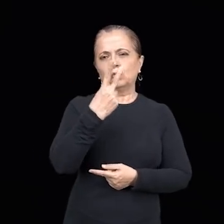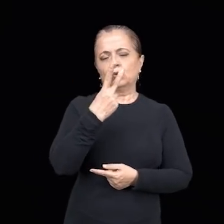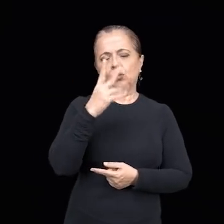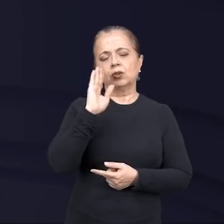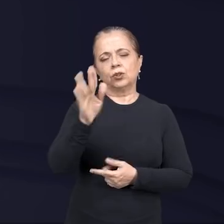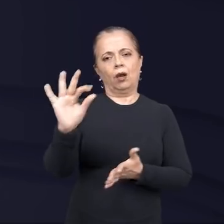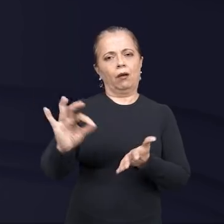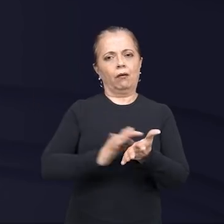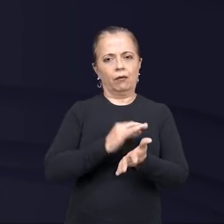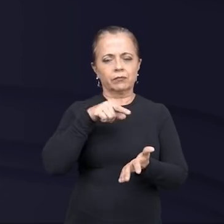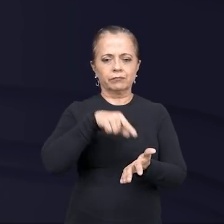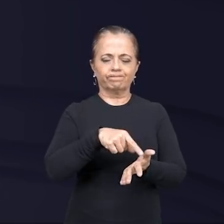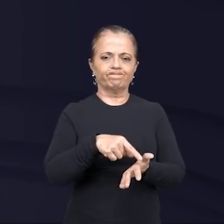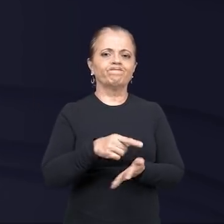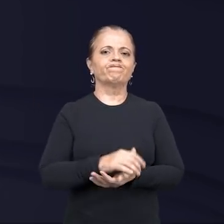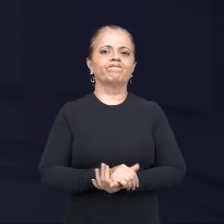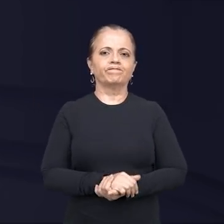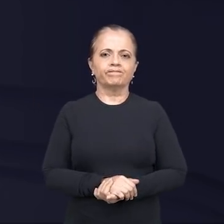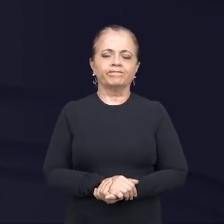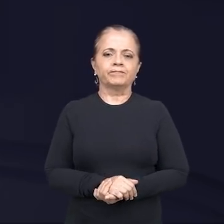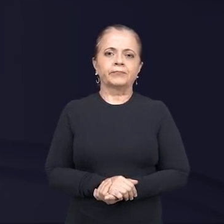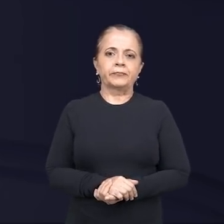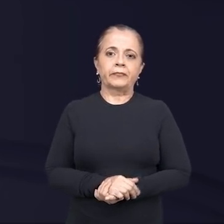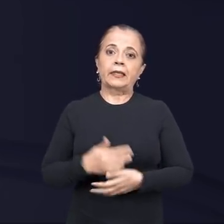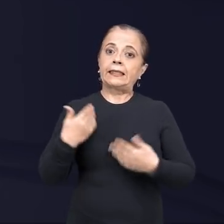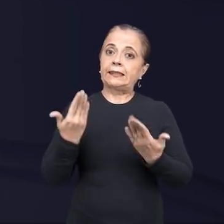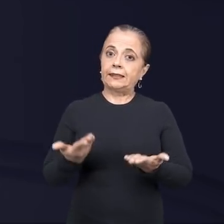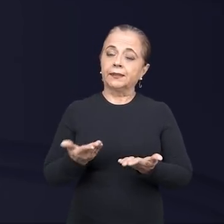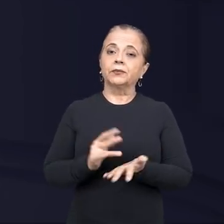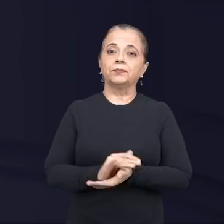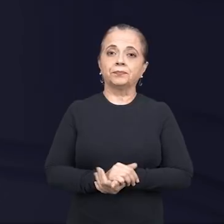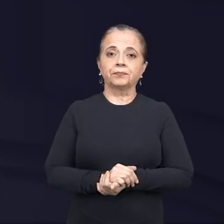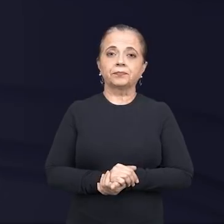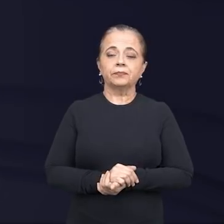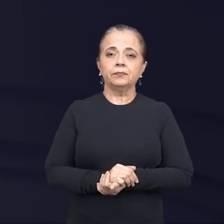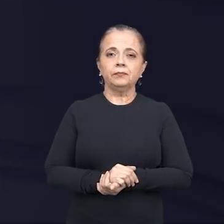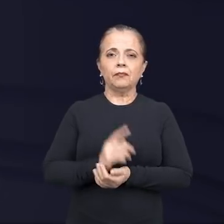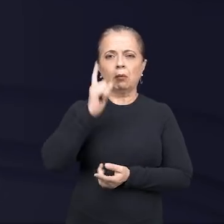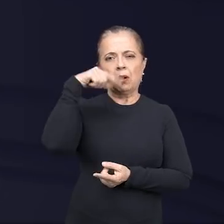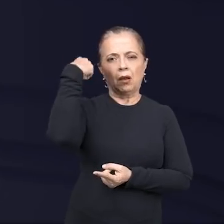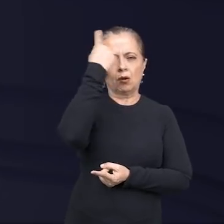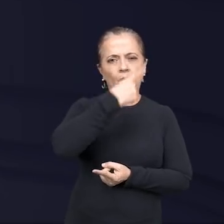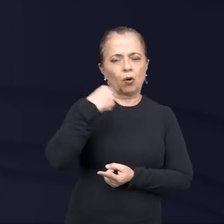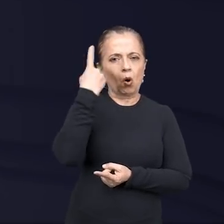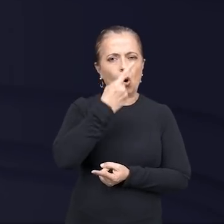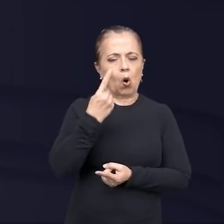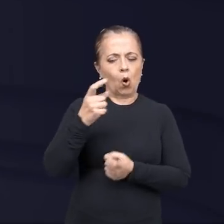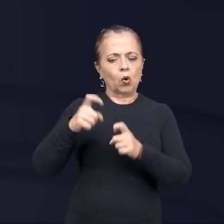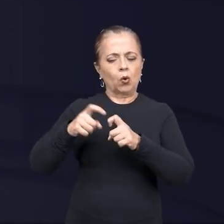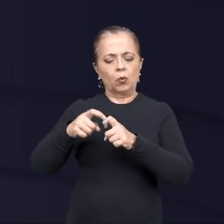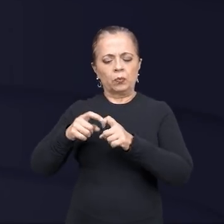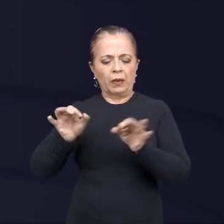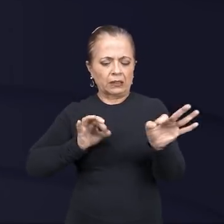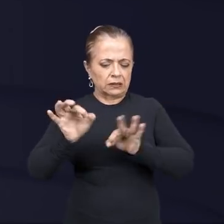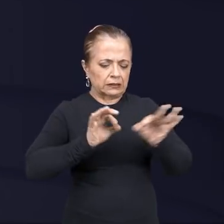do menino. Então, você tem aproximadamente 60 minutos de manobra, você